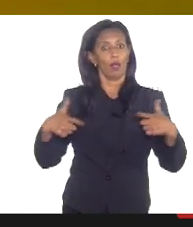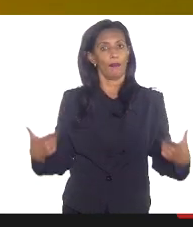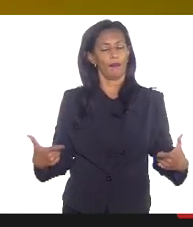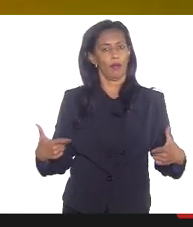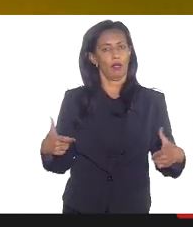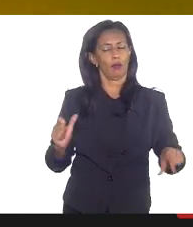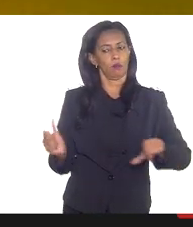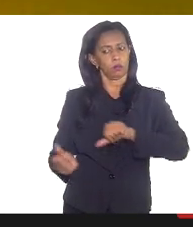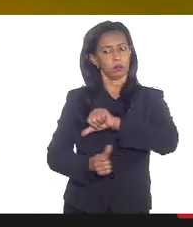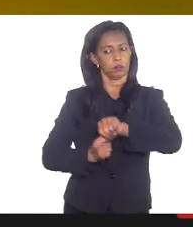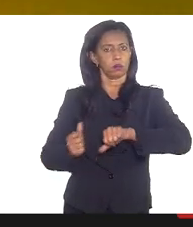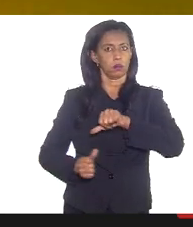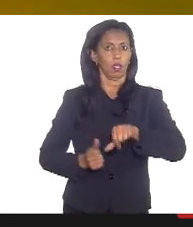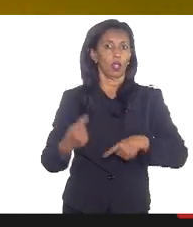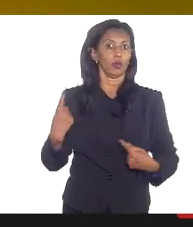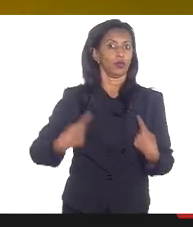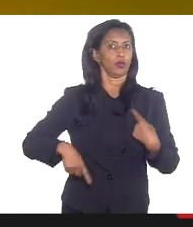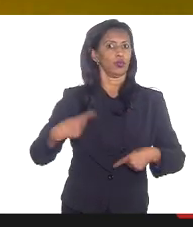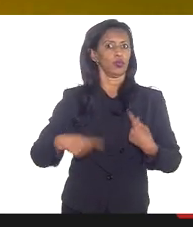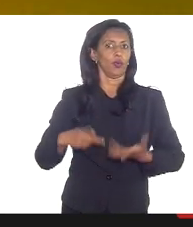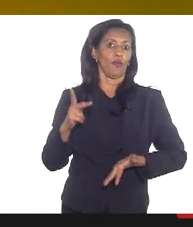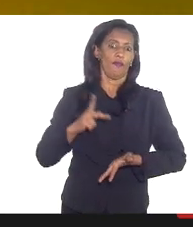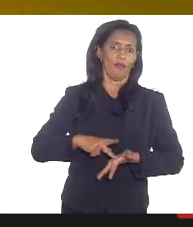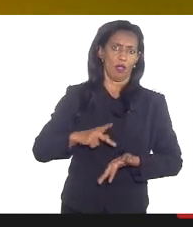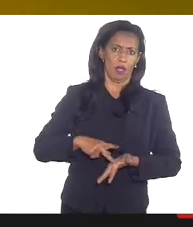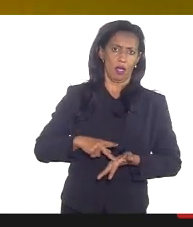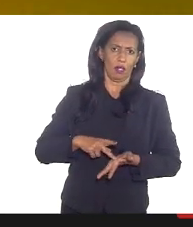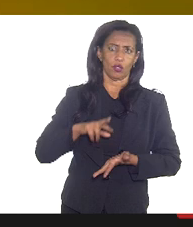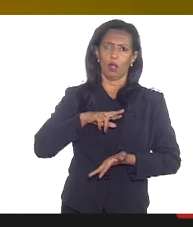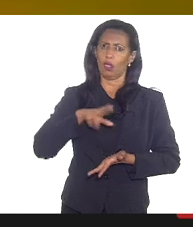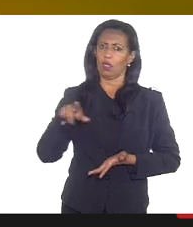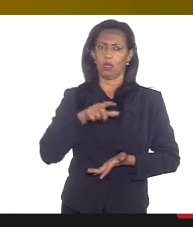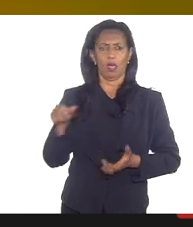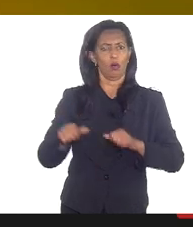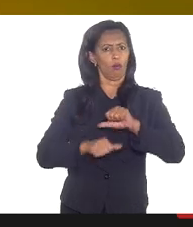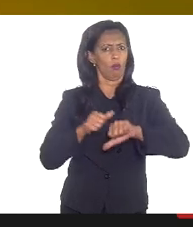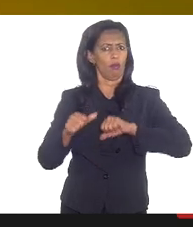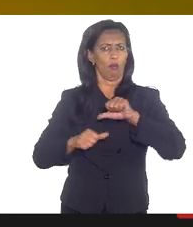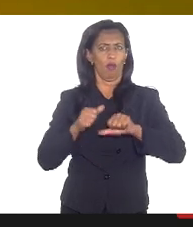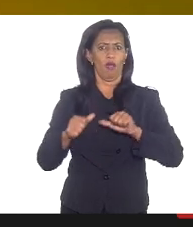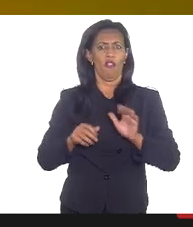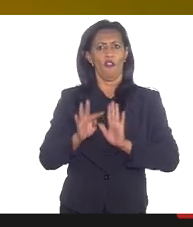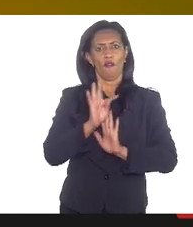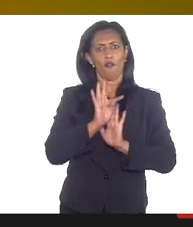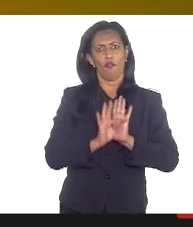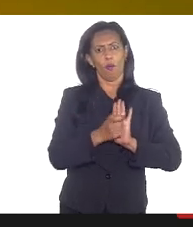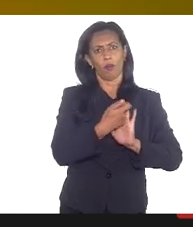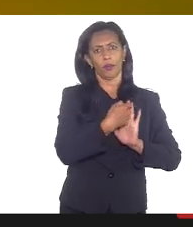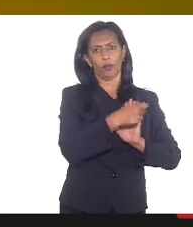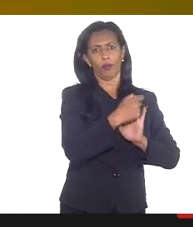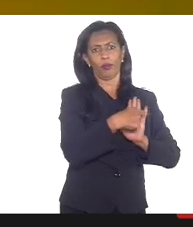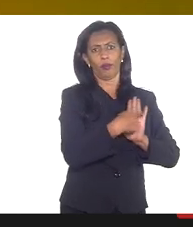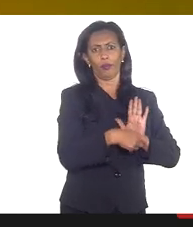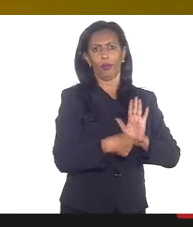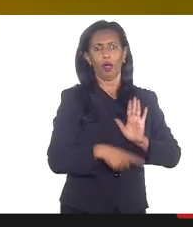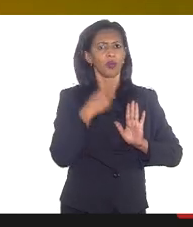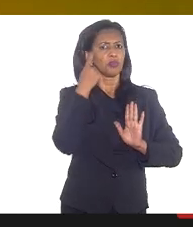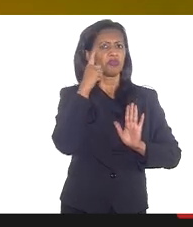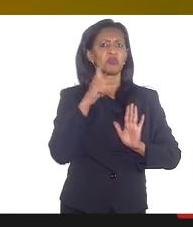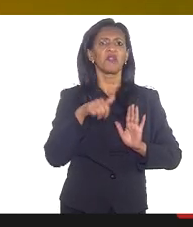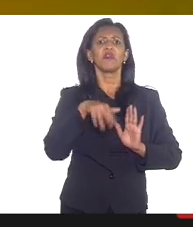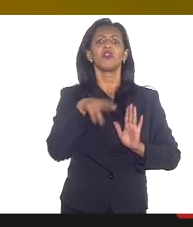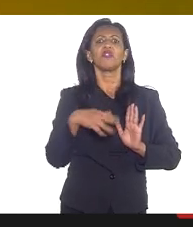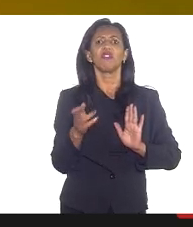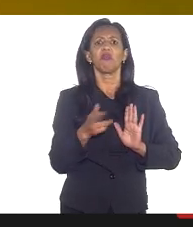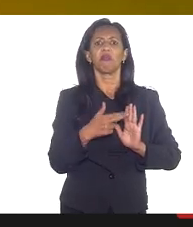reforma discutida de verdade, não uma reforma onde as pessoas preenchem um formulário, muitas das vezes sem nem saber o que elas